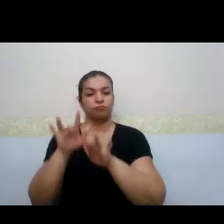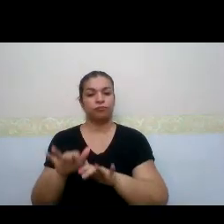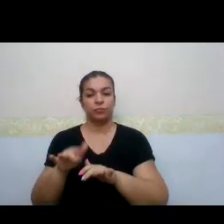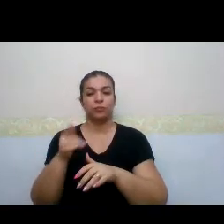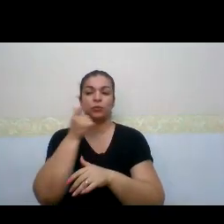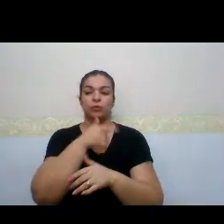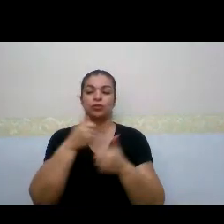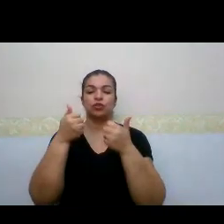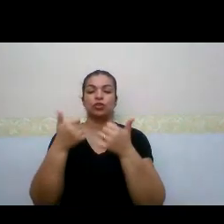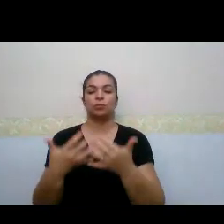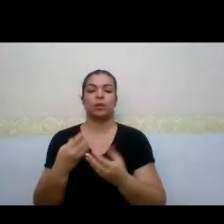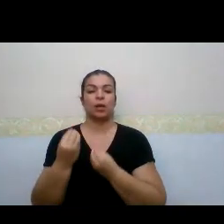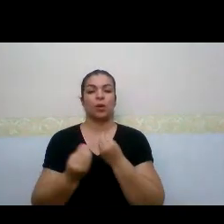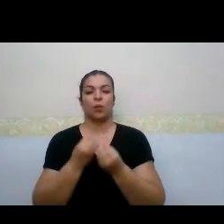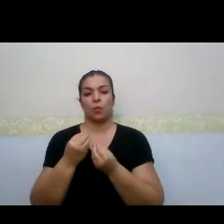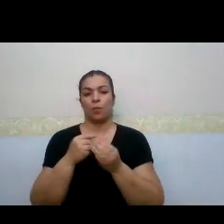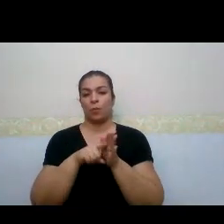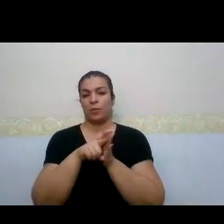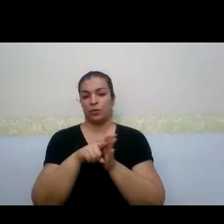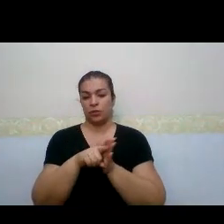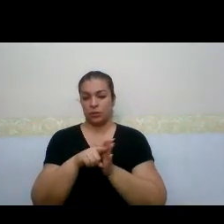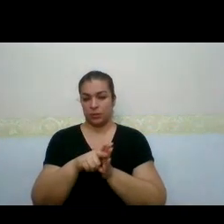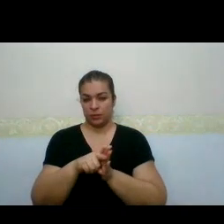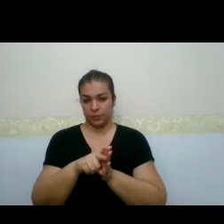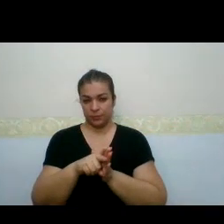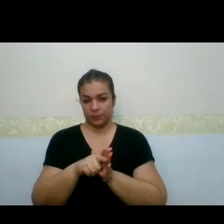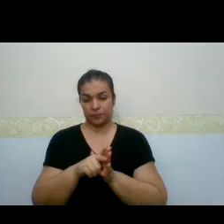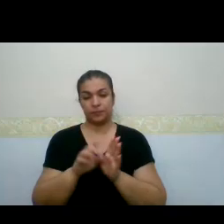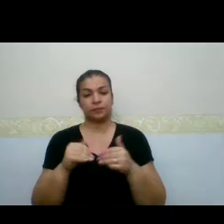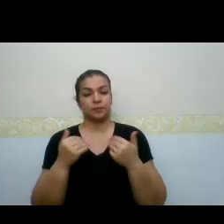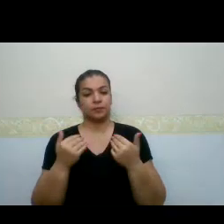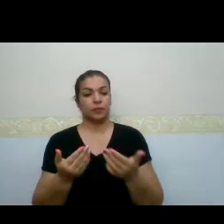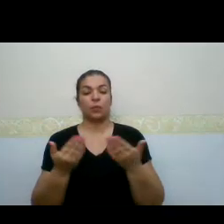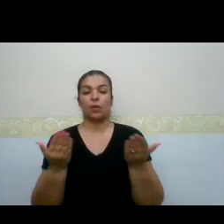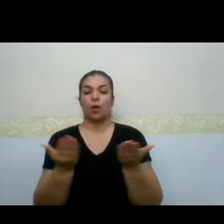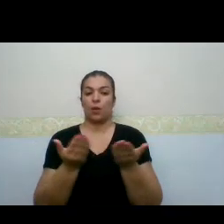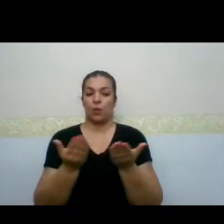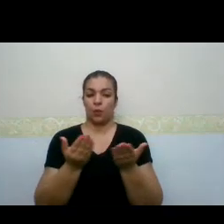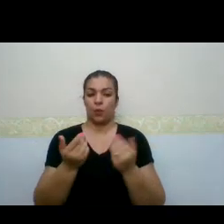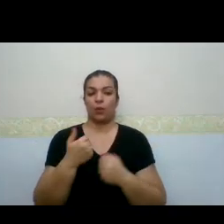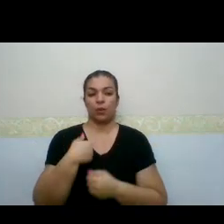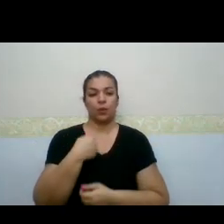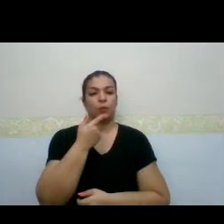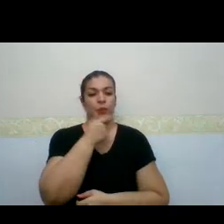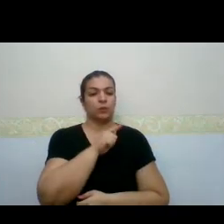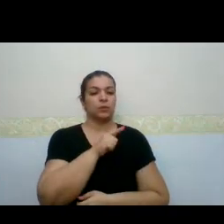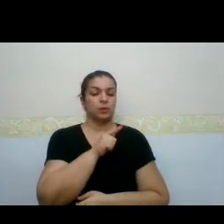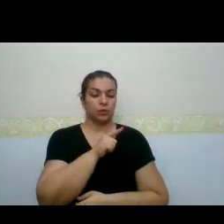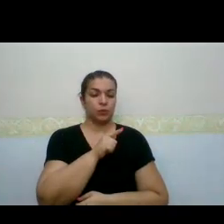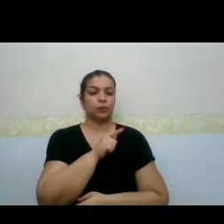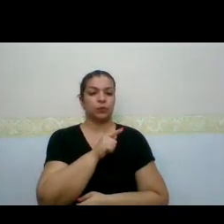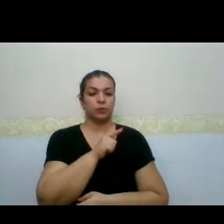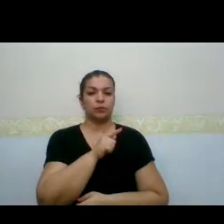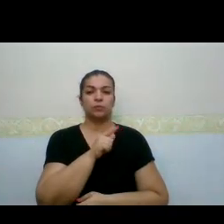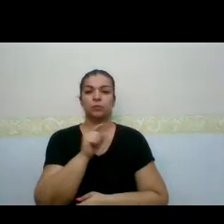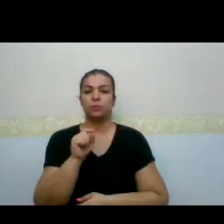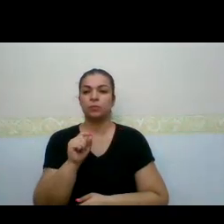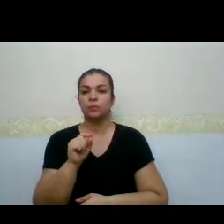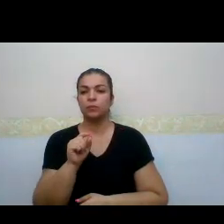nessa pesquisa aqui. Então, aí, agora, eu consigo finalizar. Pois não.